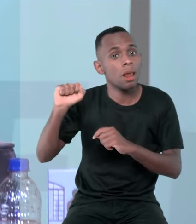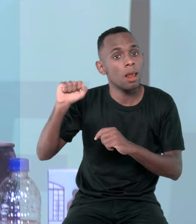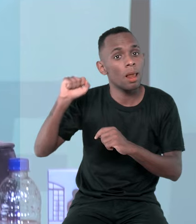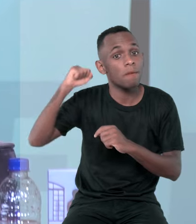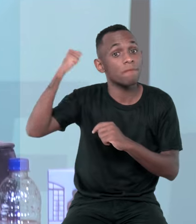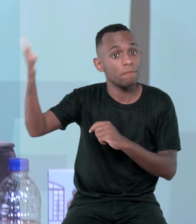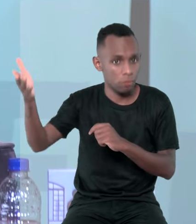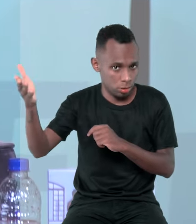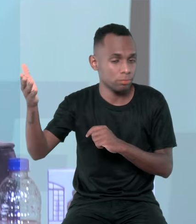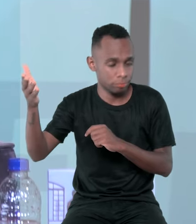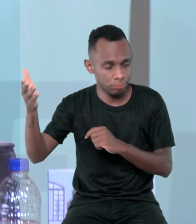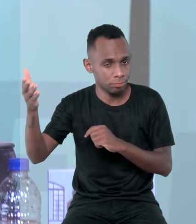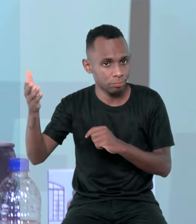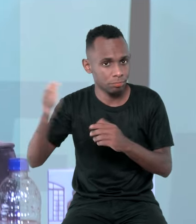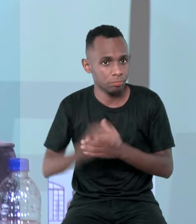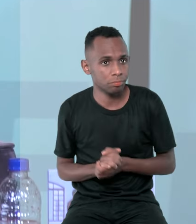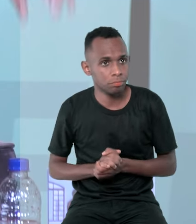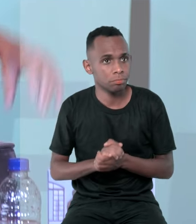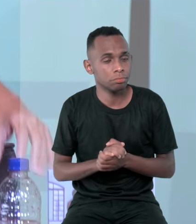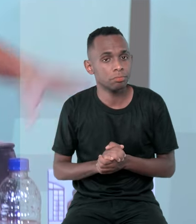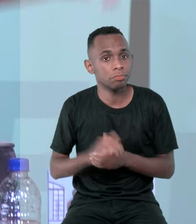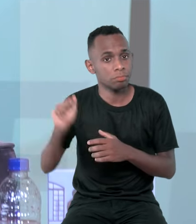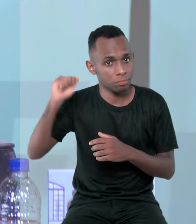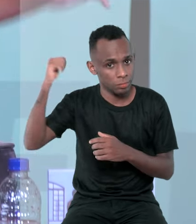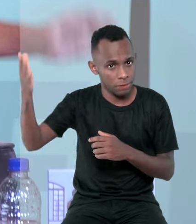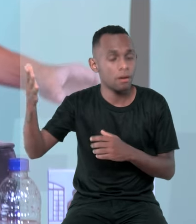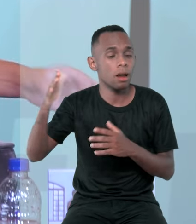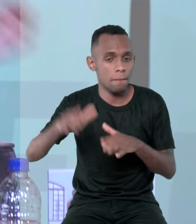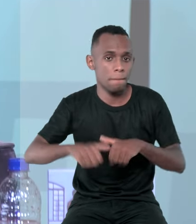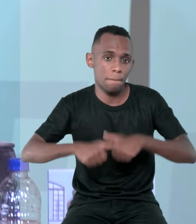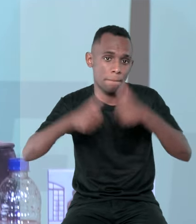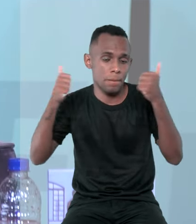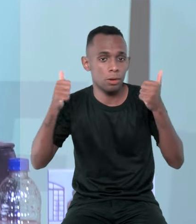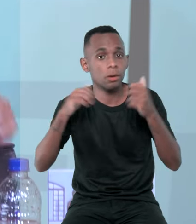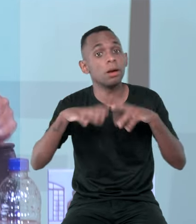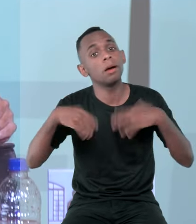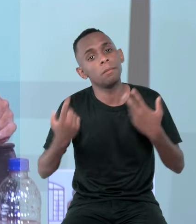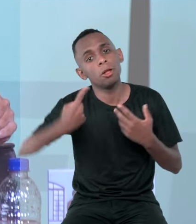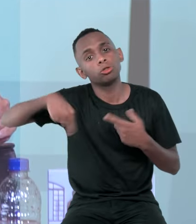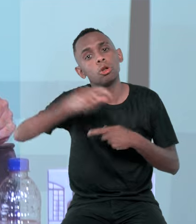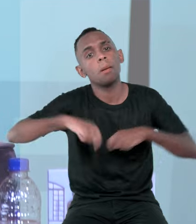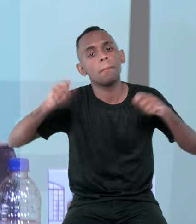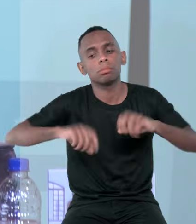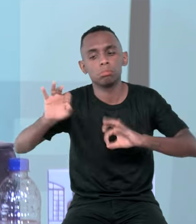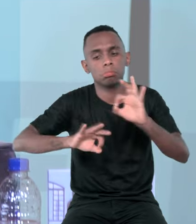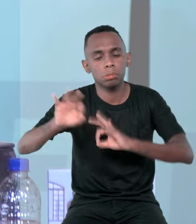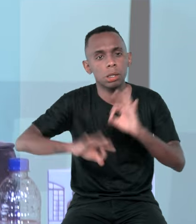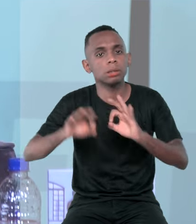no logo lá na frente, né, Josane? Aqui na entrada, no hall de entrada, para que a gente possa organizar.